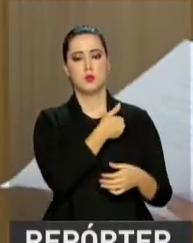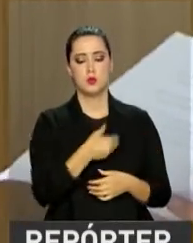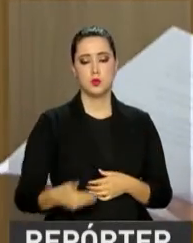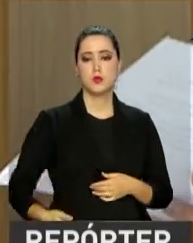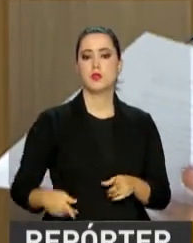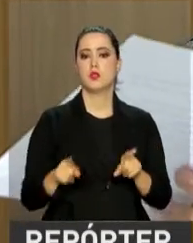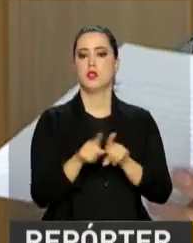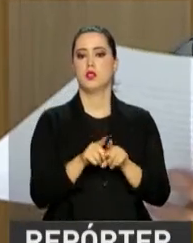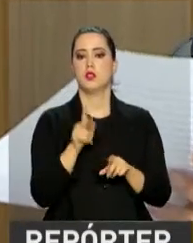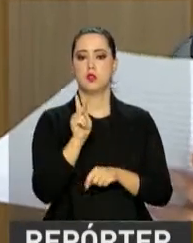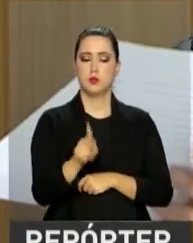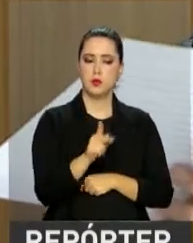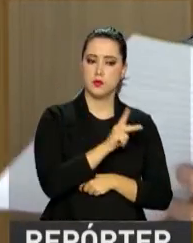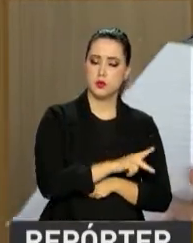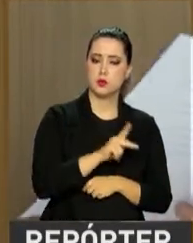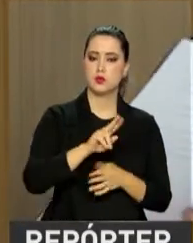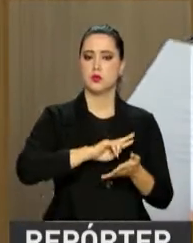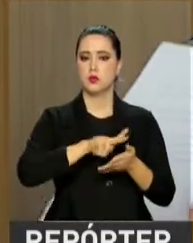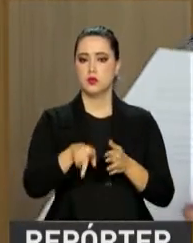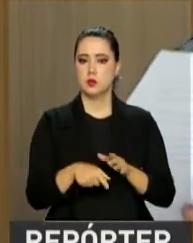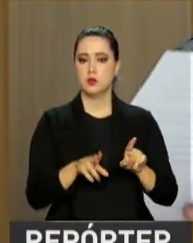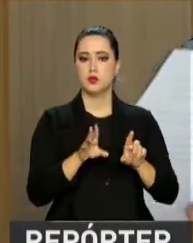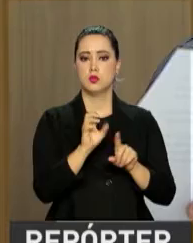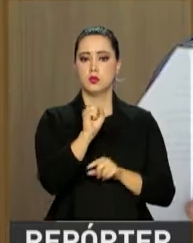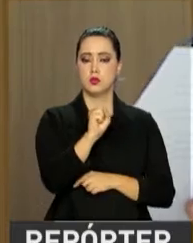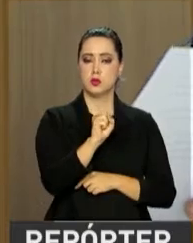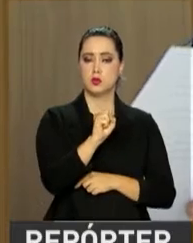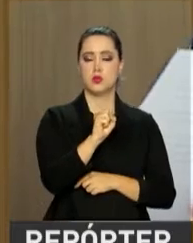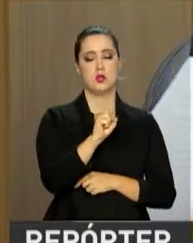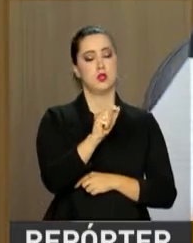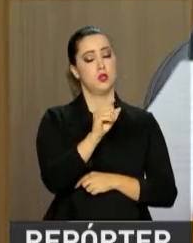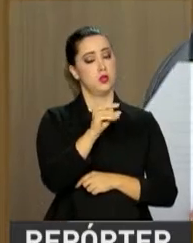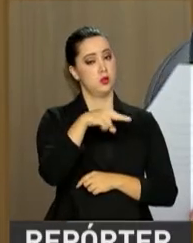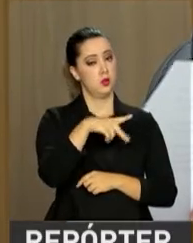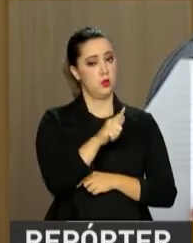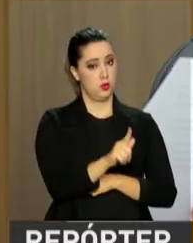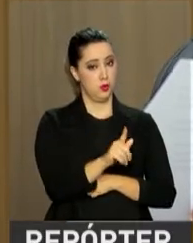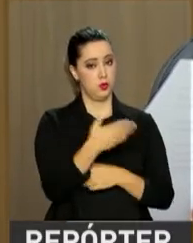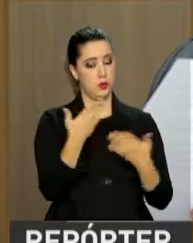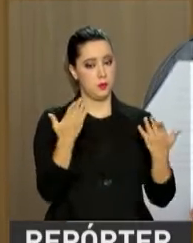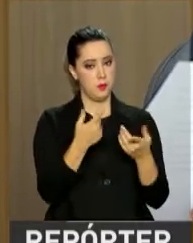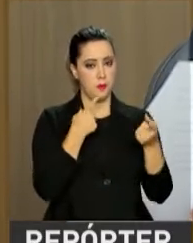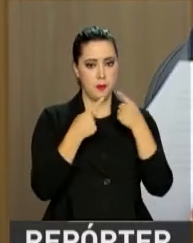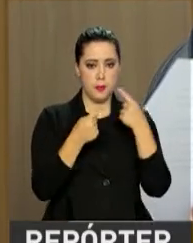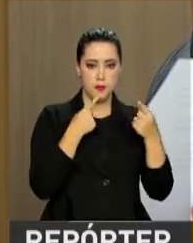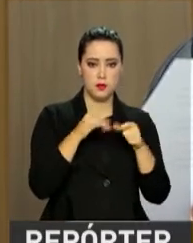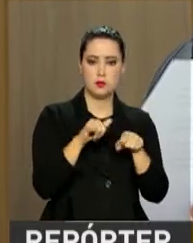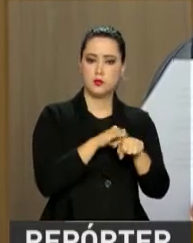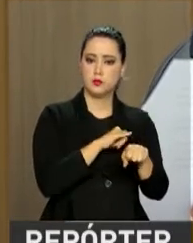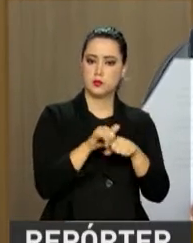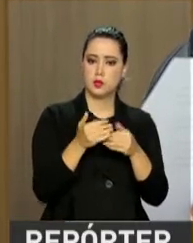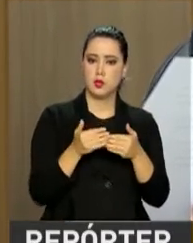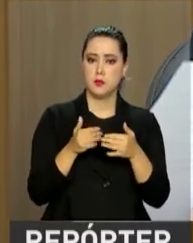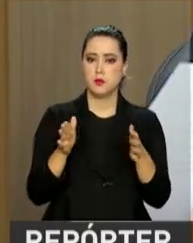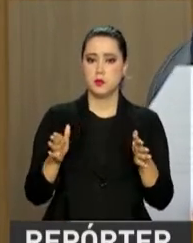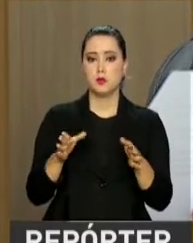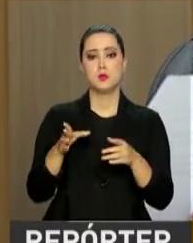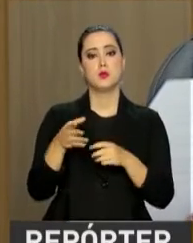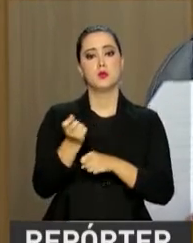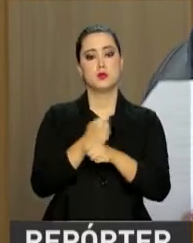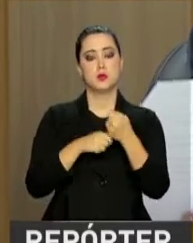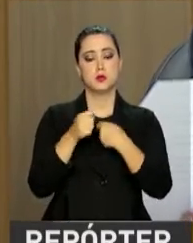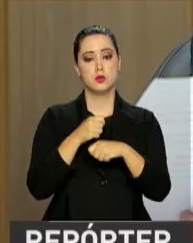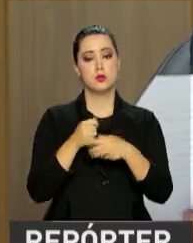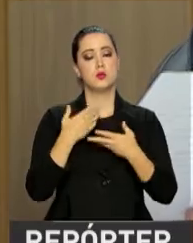governamentais e evidentemente que o encontro de hoje diálogos estratégicos a abertura econômica para o desenvolvimento de